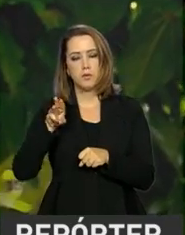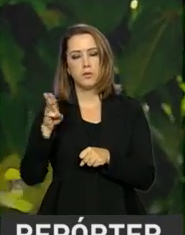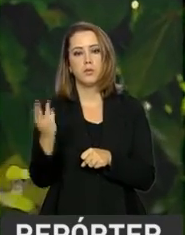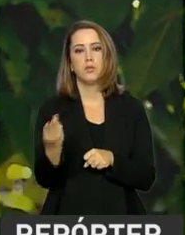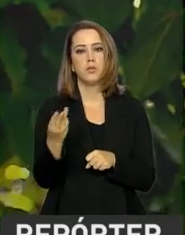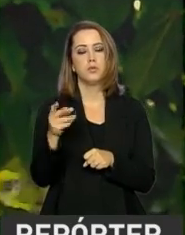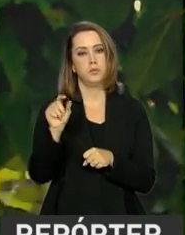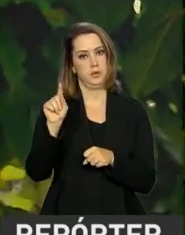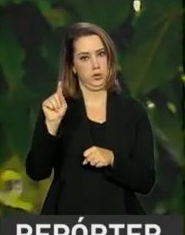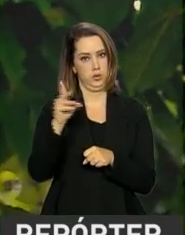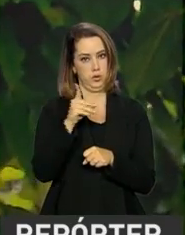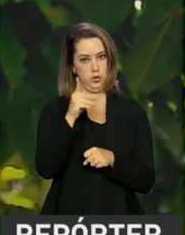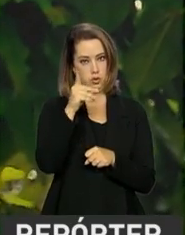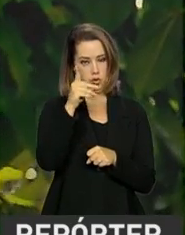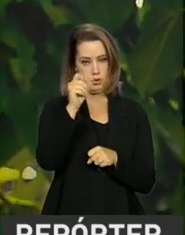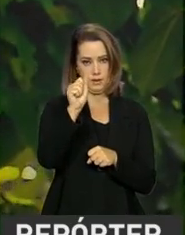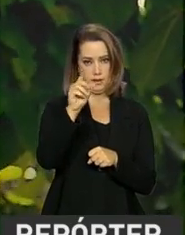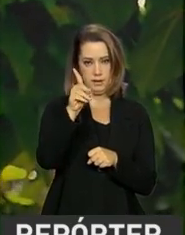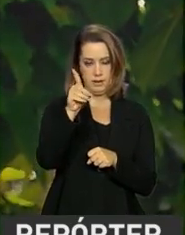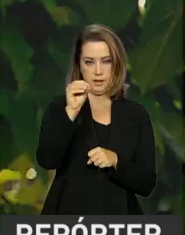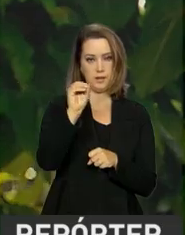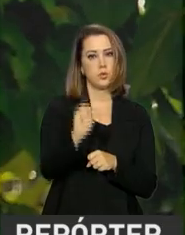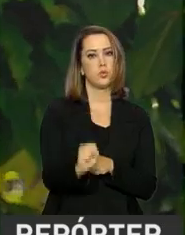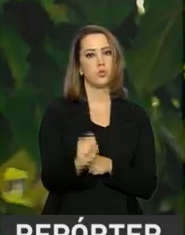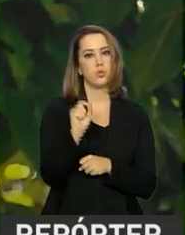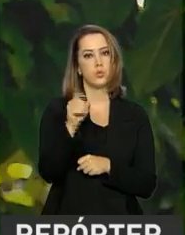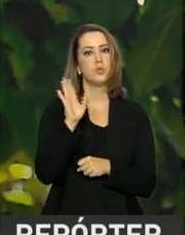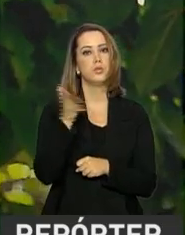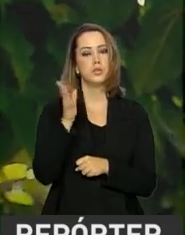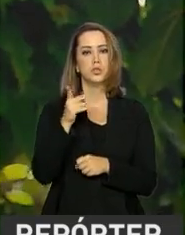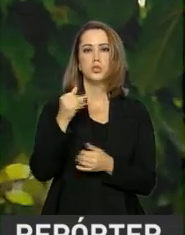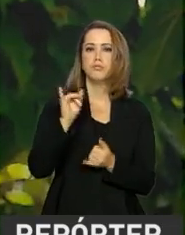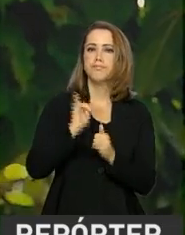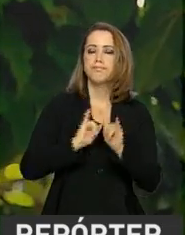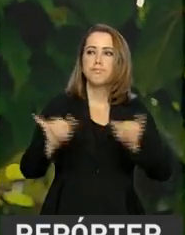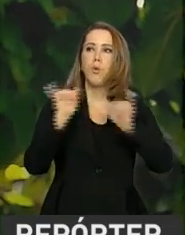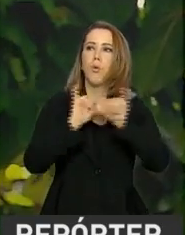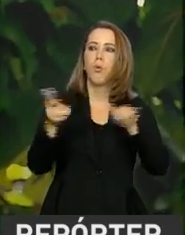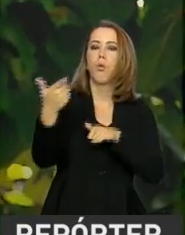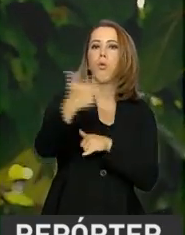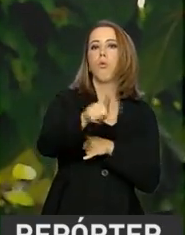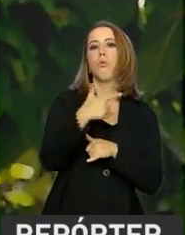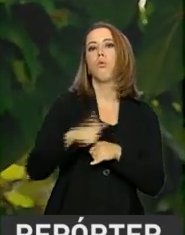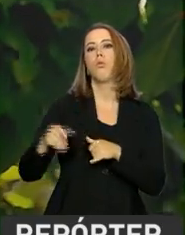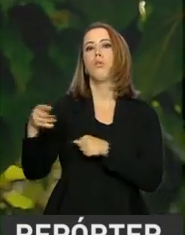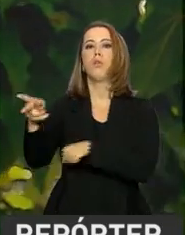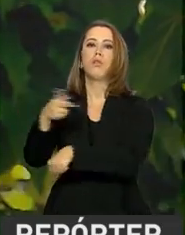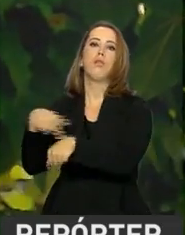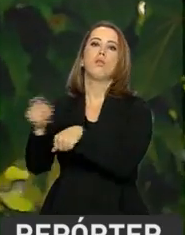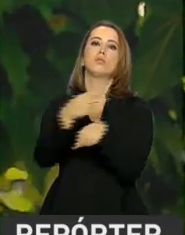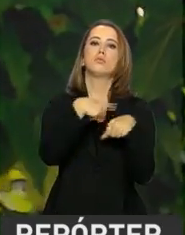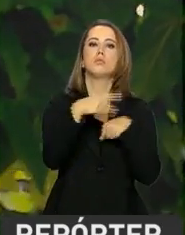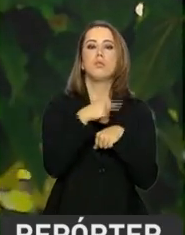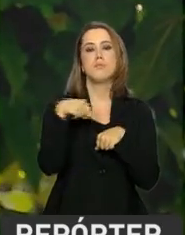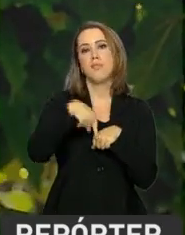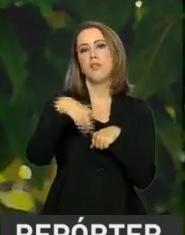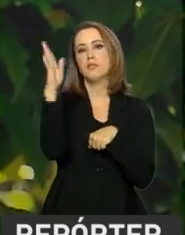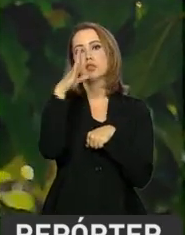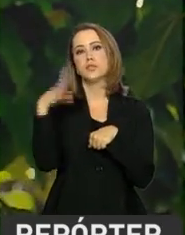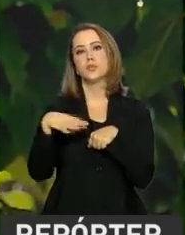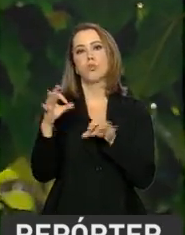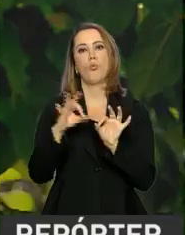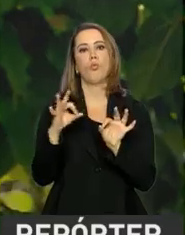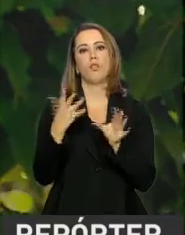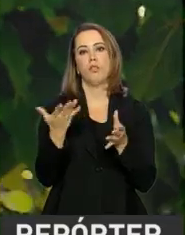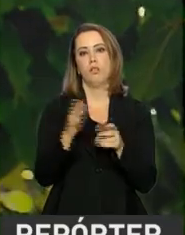dados a maior parte das informações estava publicada em outros países como museus de história natural dos Estados Unidos